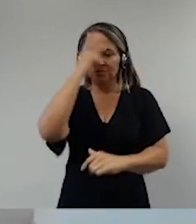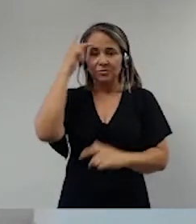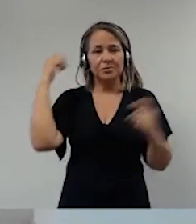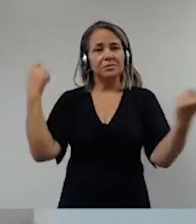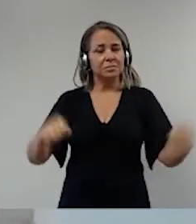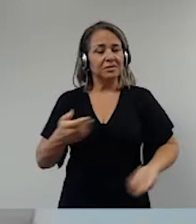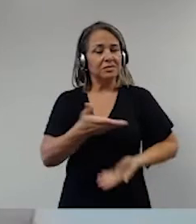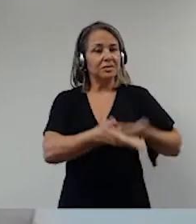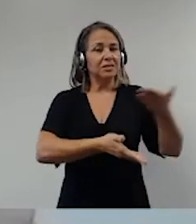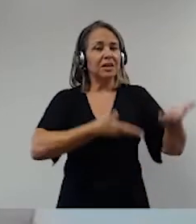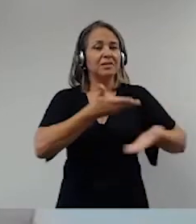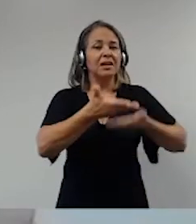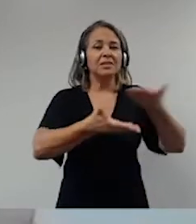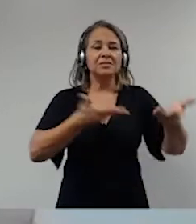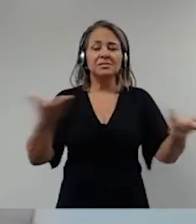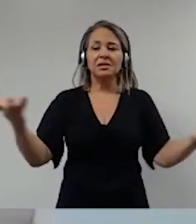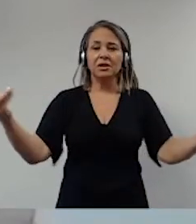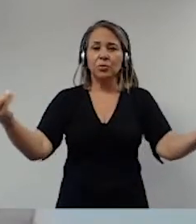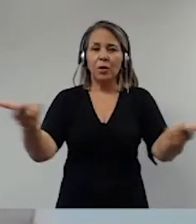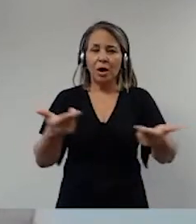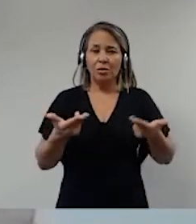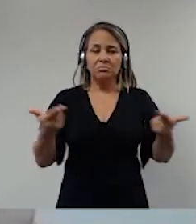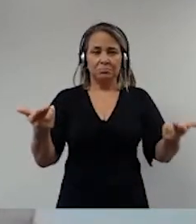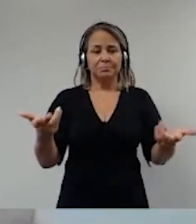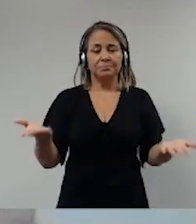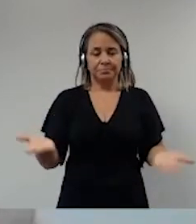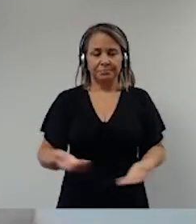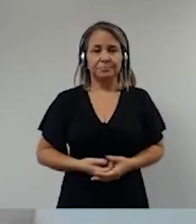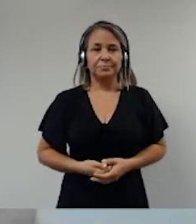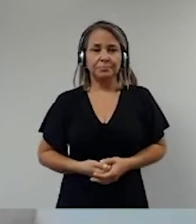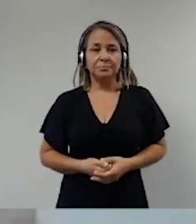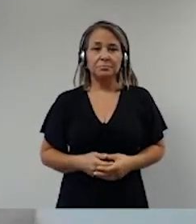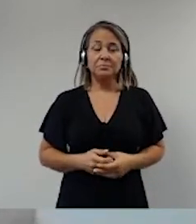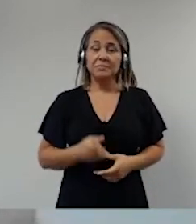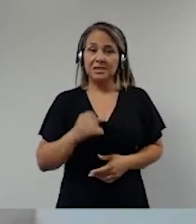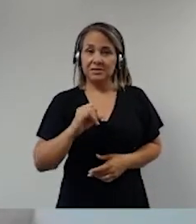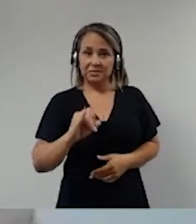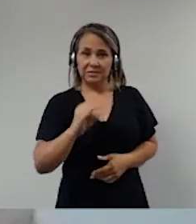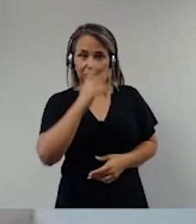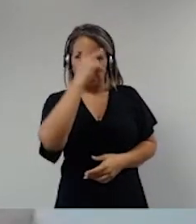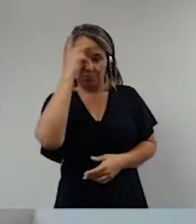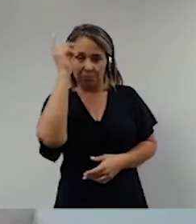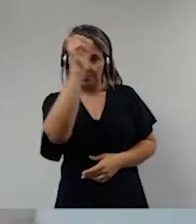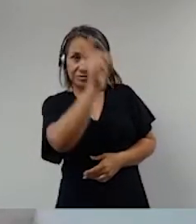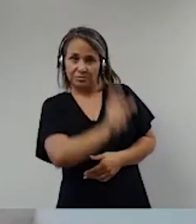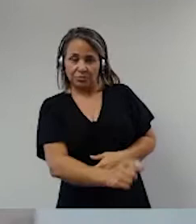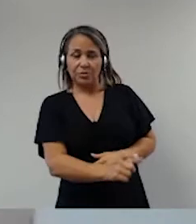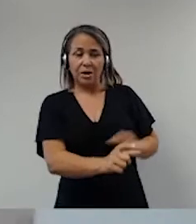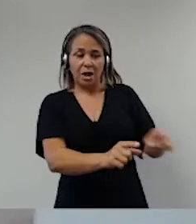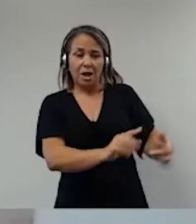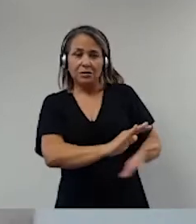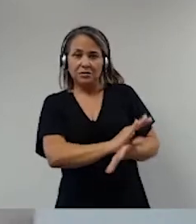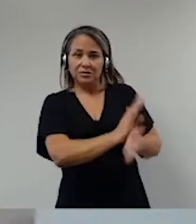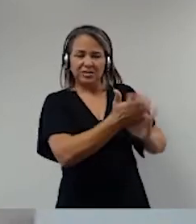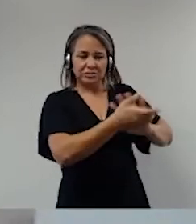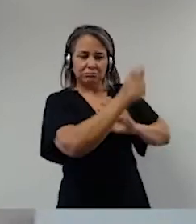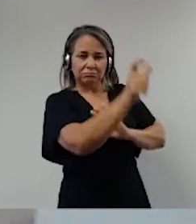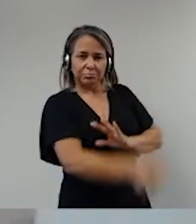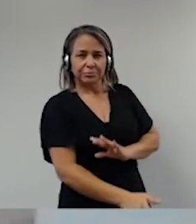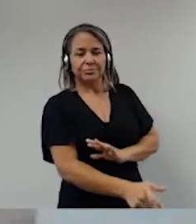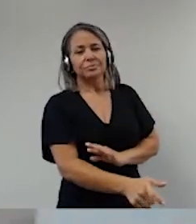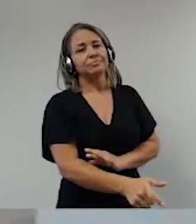ser tratadas da mesma forma. Quando uma pessoa é